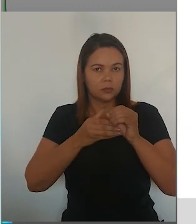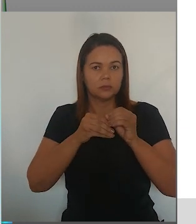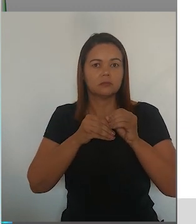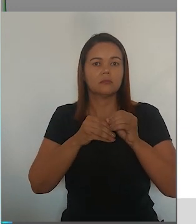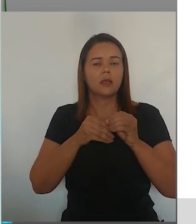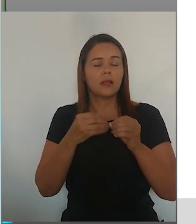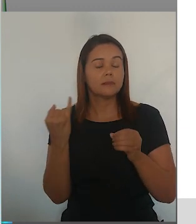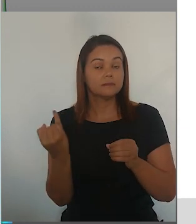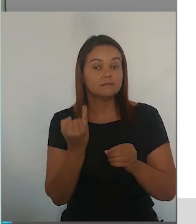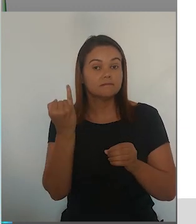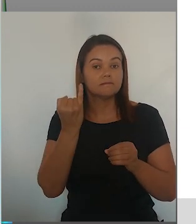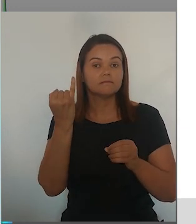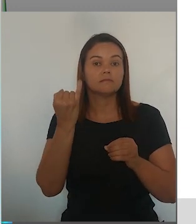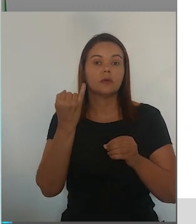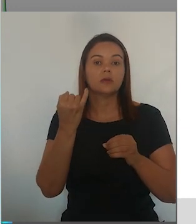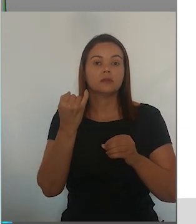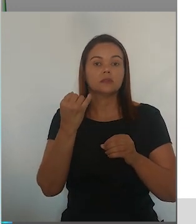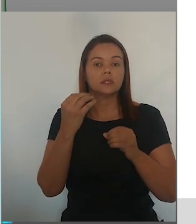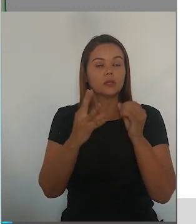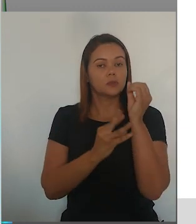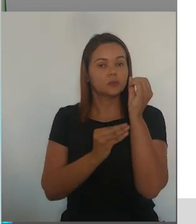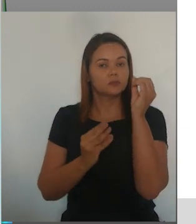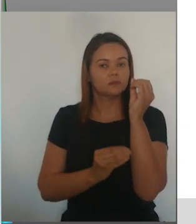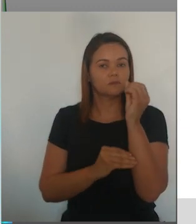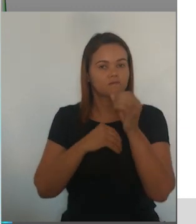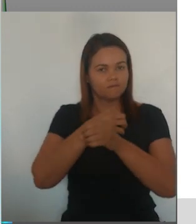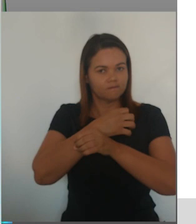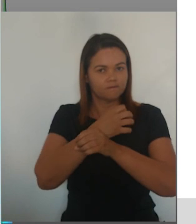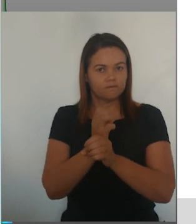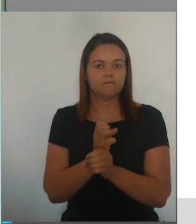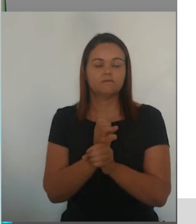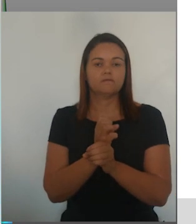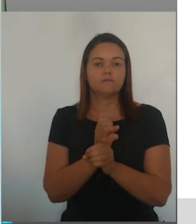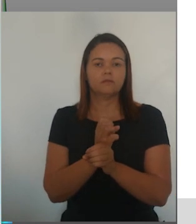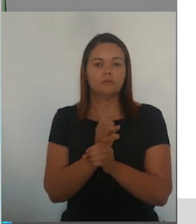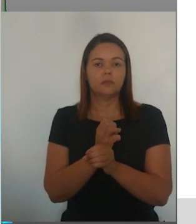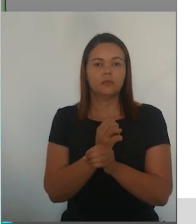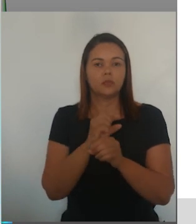a contração do músculo esquelético.